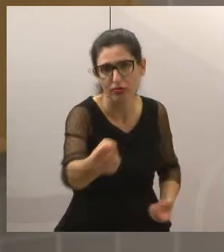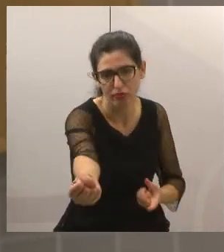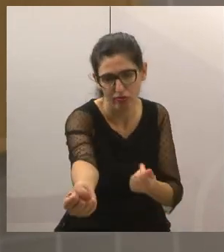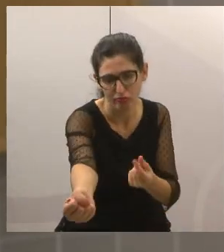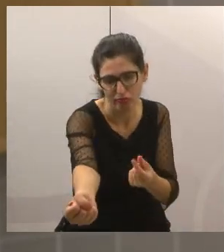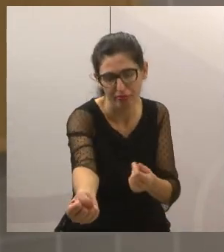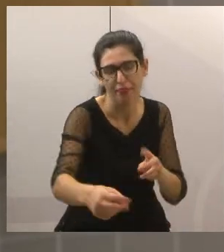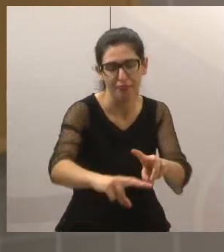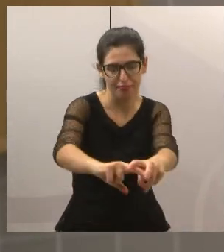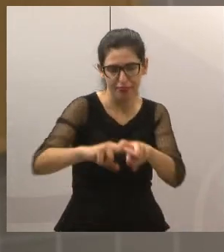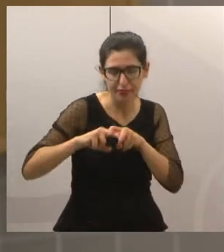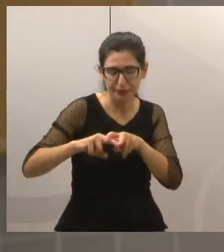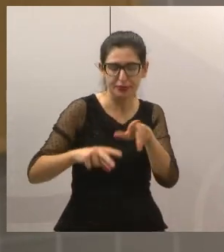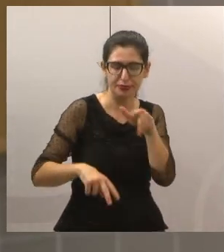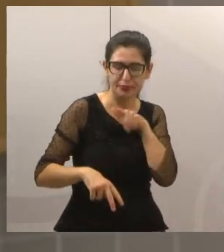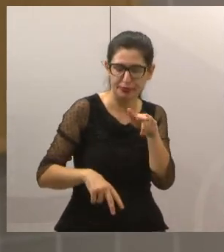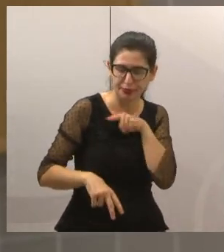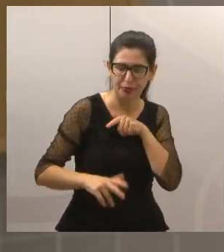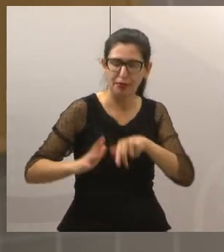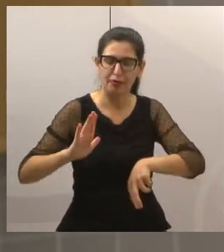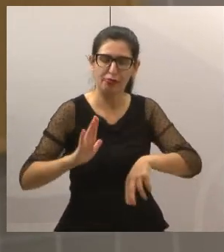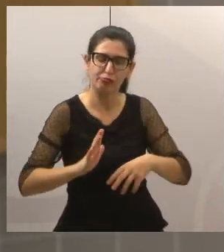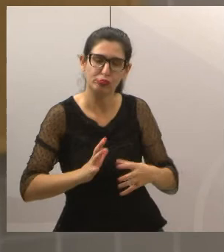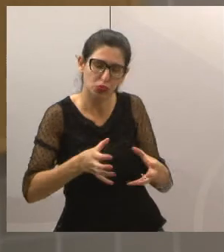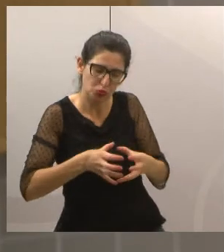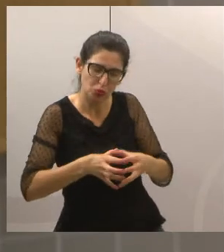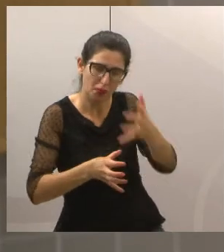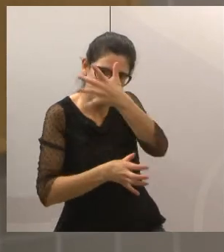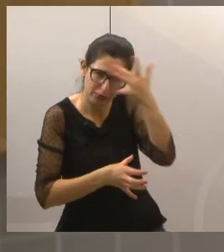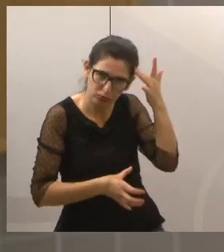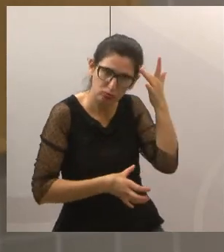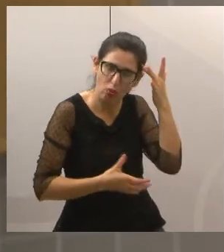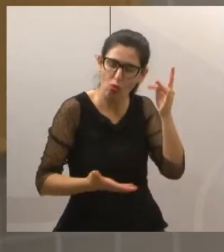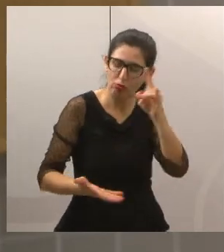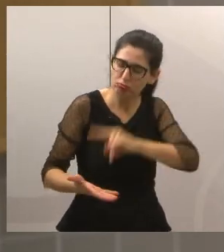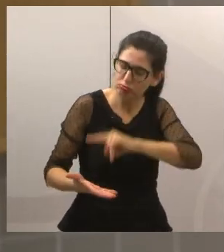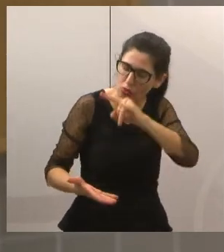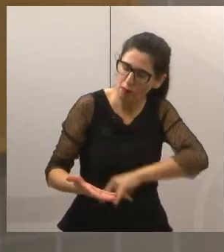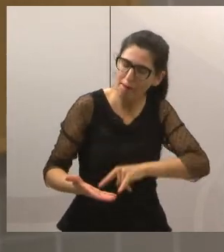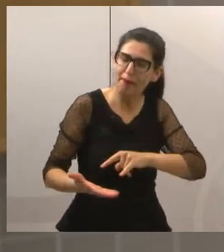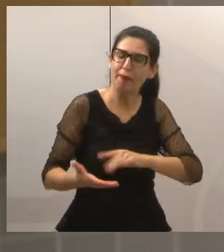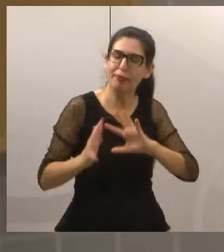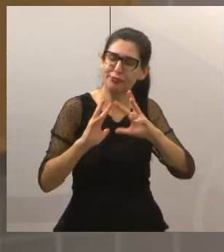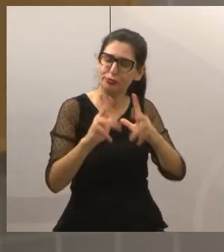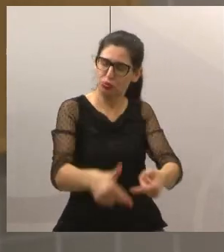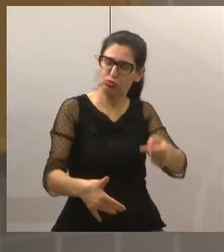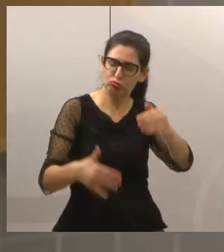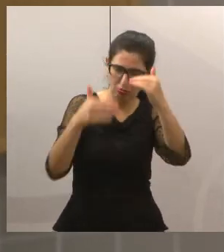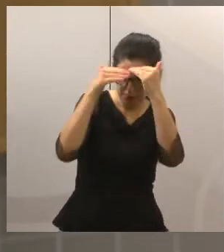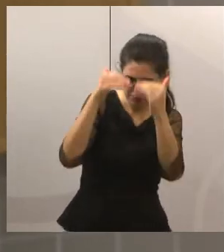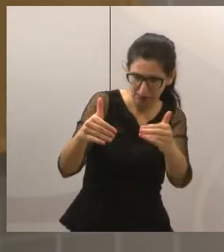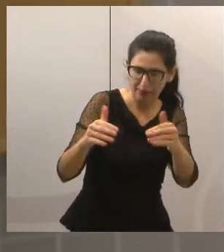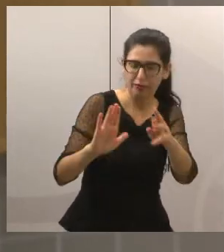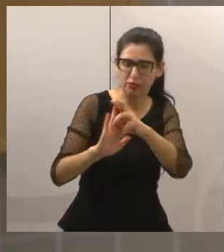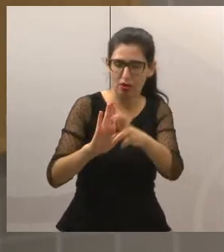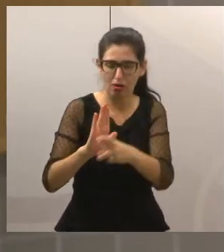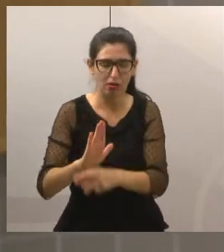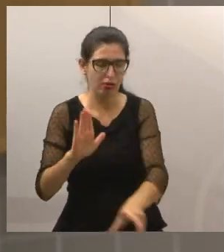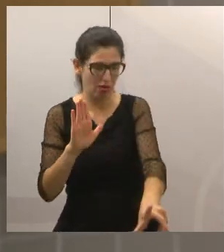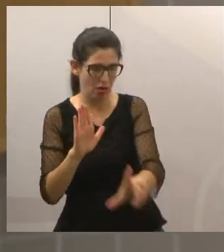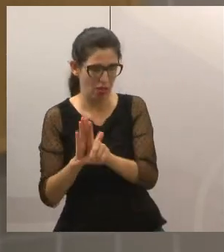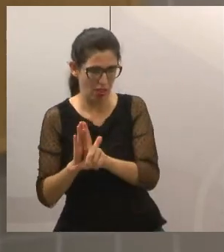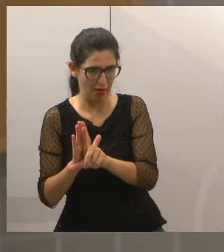existe um levantamento de toda a documentação exigida por lei, e daí isso acaba dando